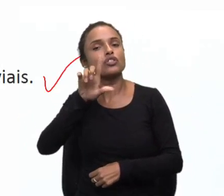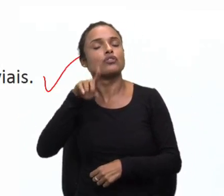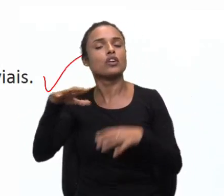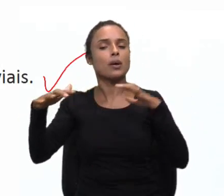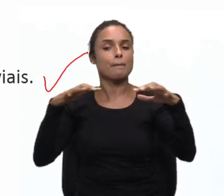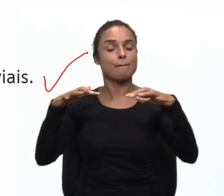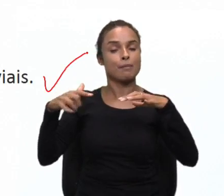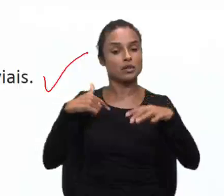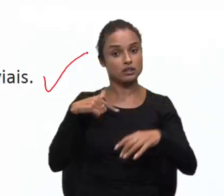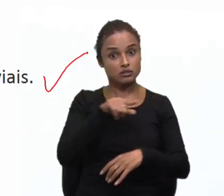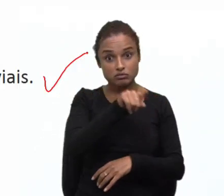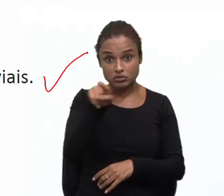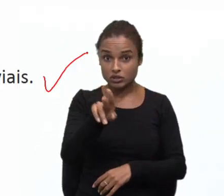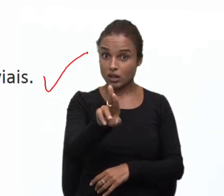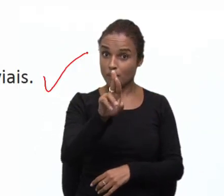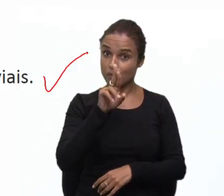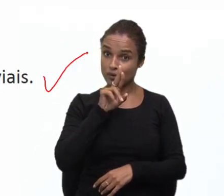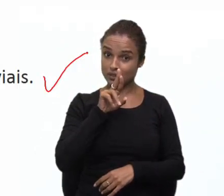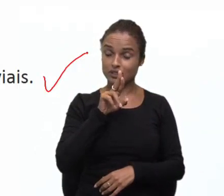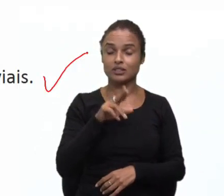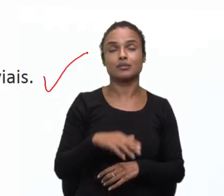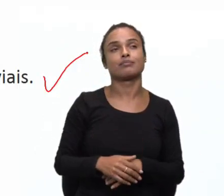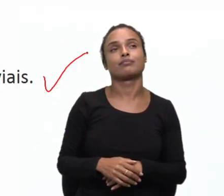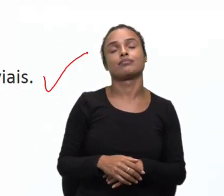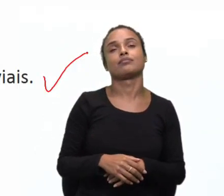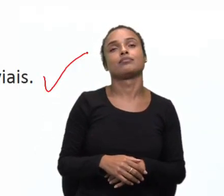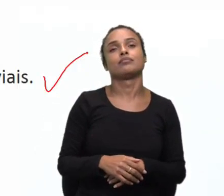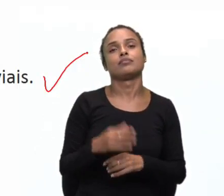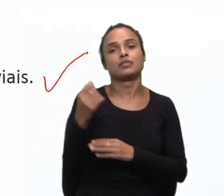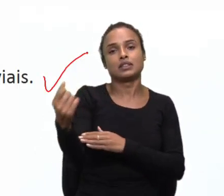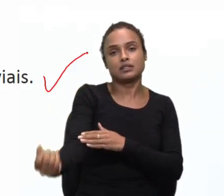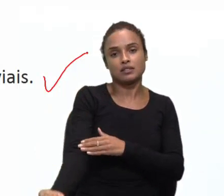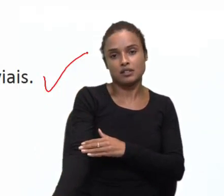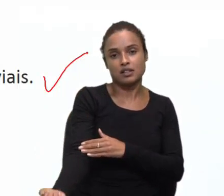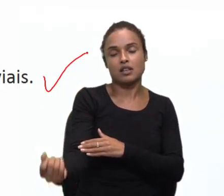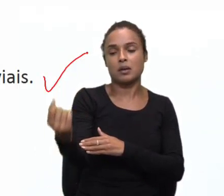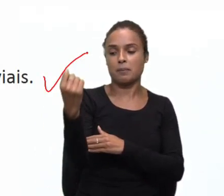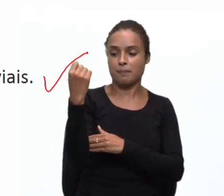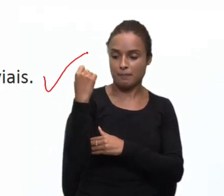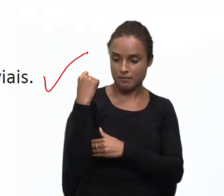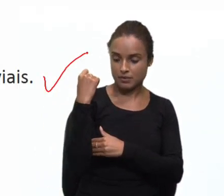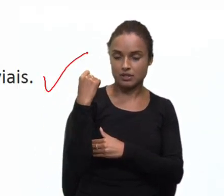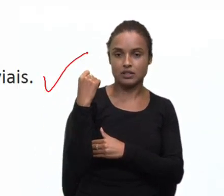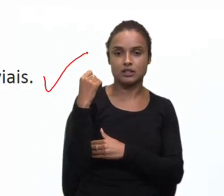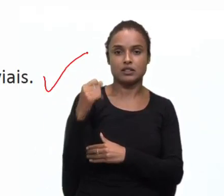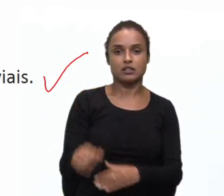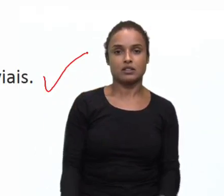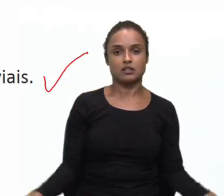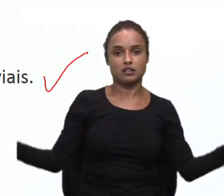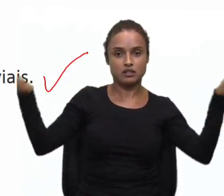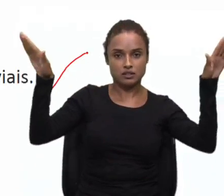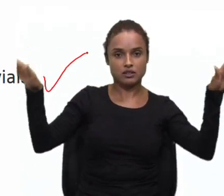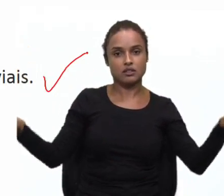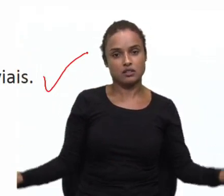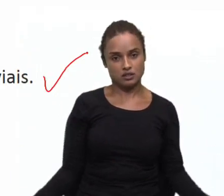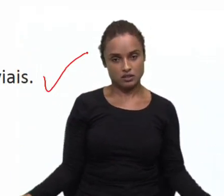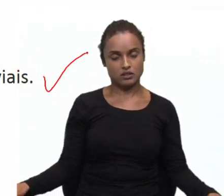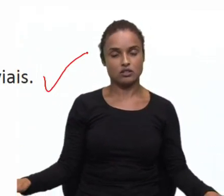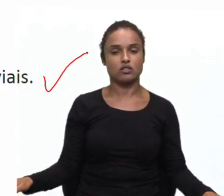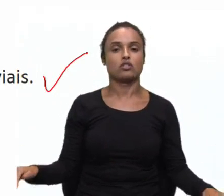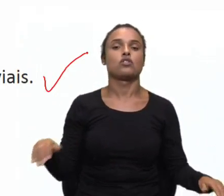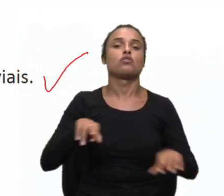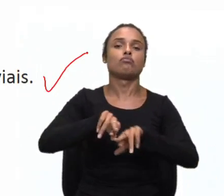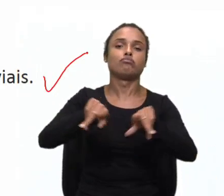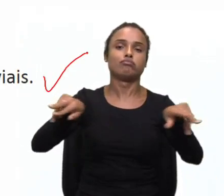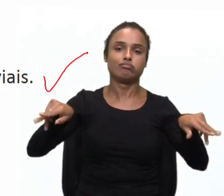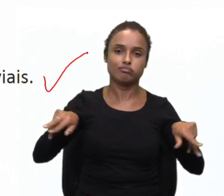responderam tem muito disso. Eu falo da flexão, eu falo da extensão, eu falo da abdução, da adução, dos